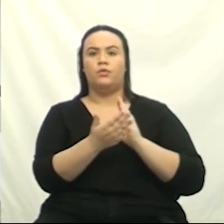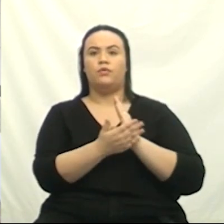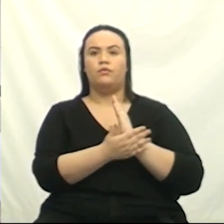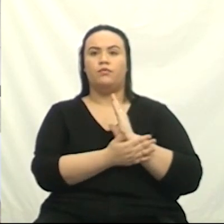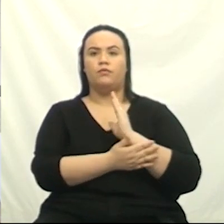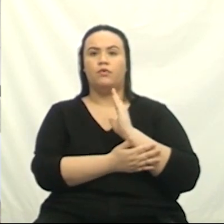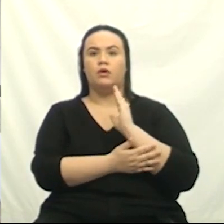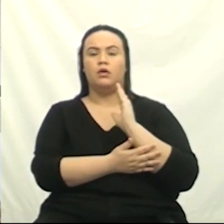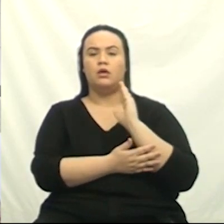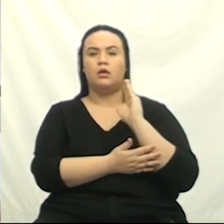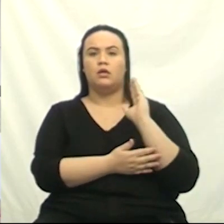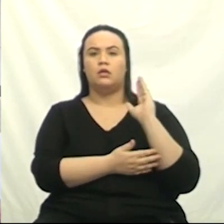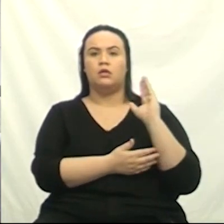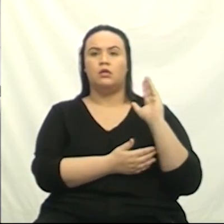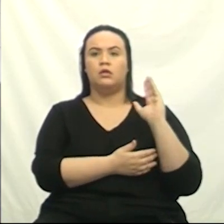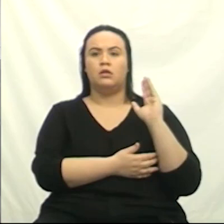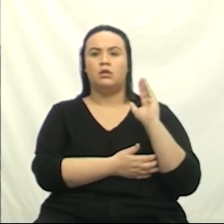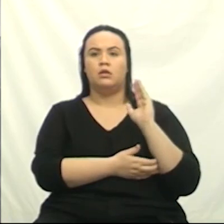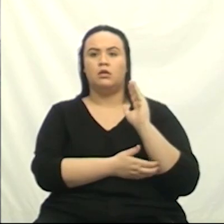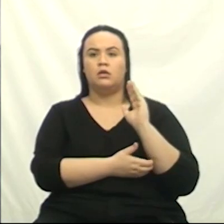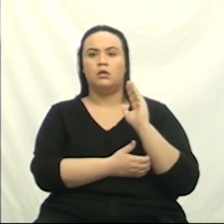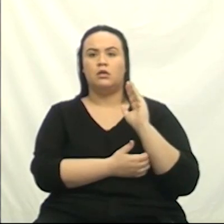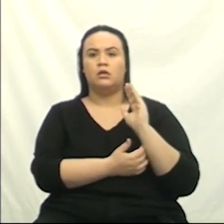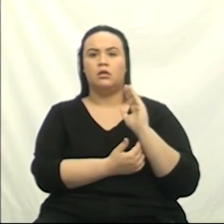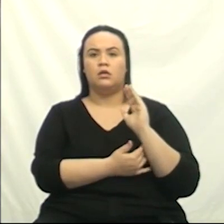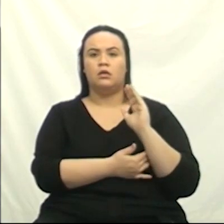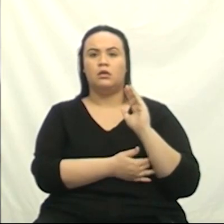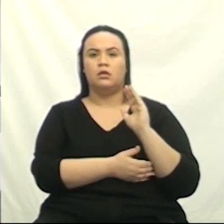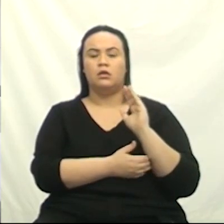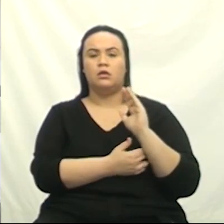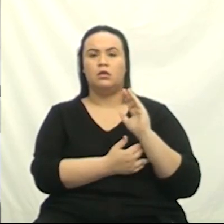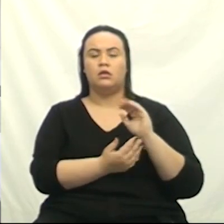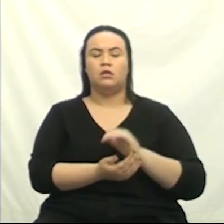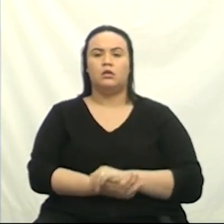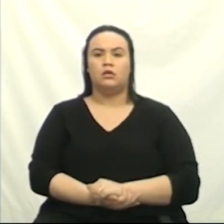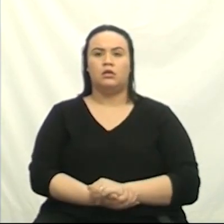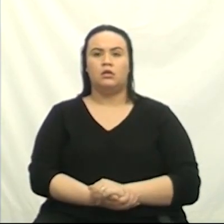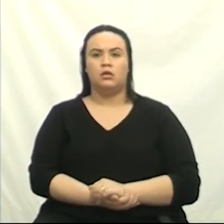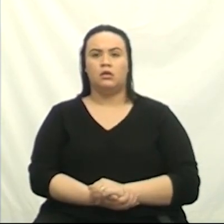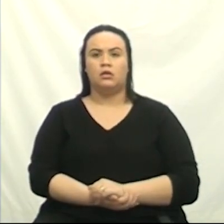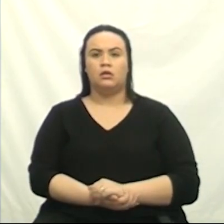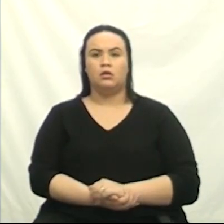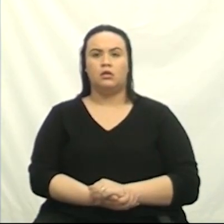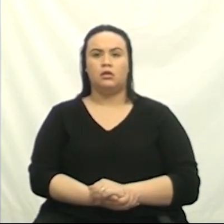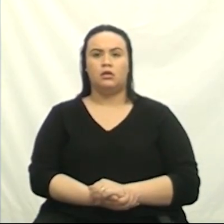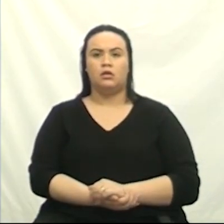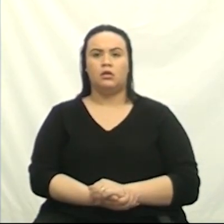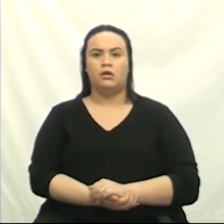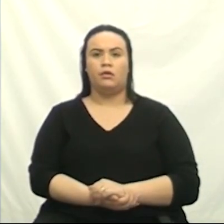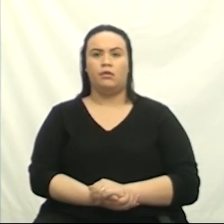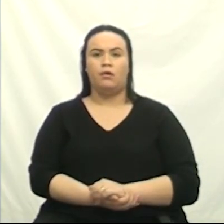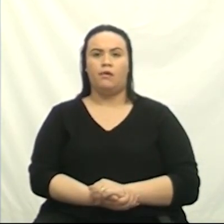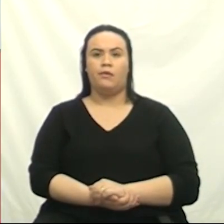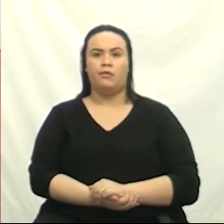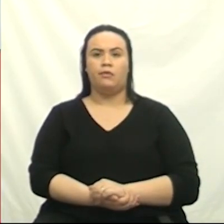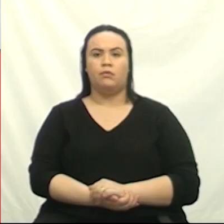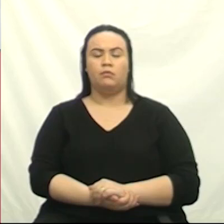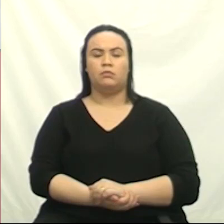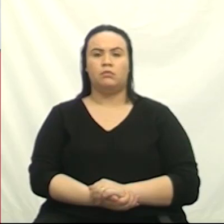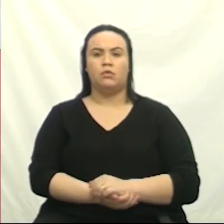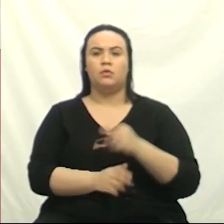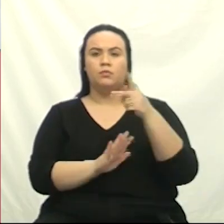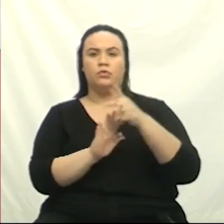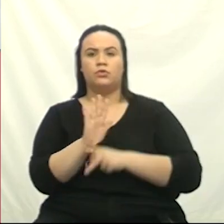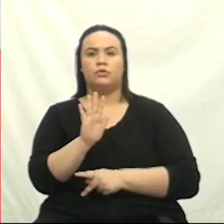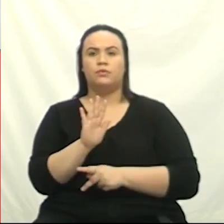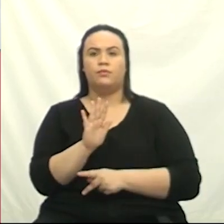é só só antes de pedir para incluir na ordem do dia para esclarecer aos vereadores que estão em dúvida do projeto é um projeto que